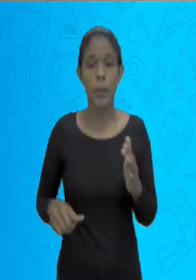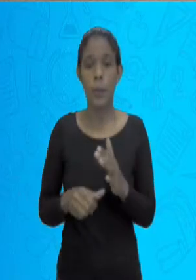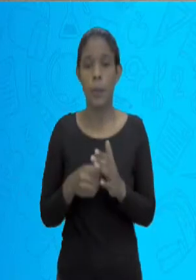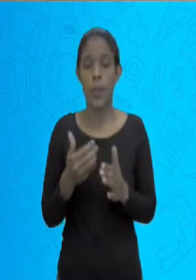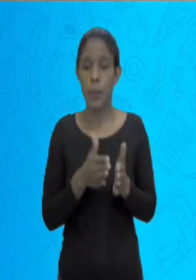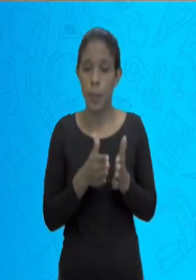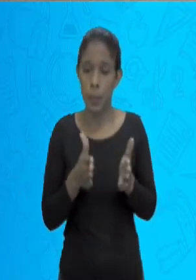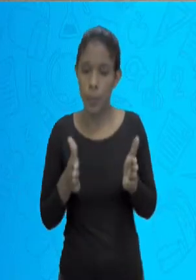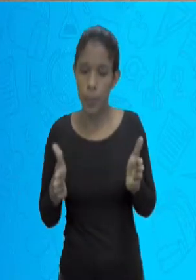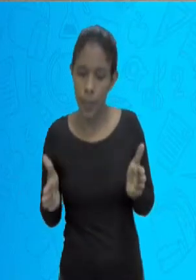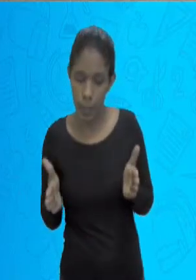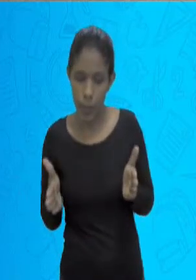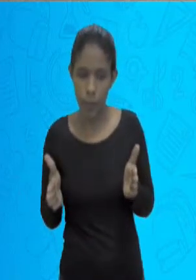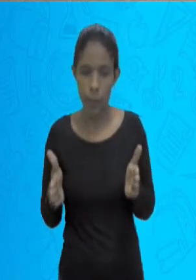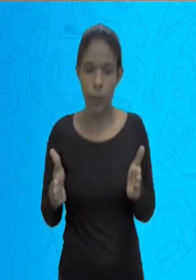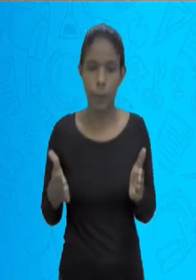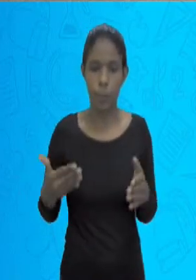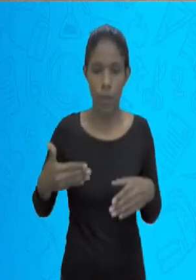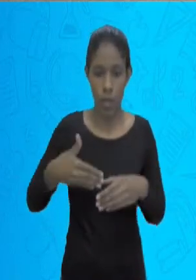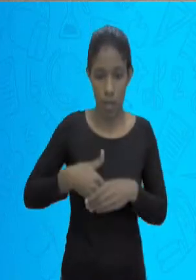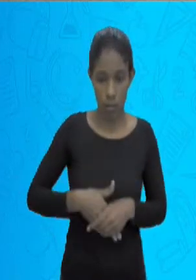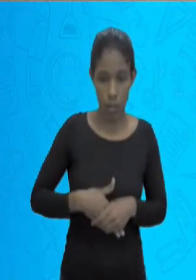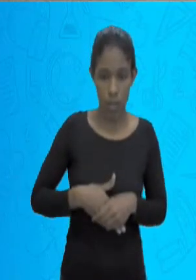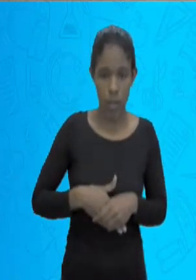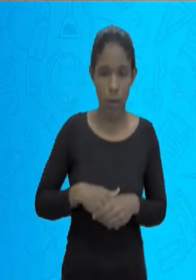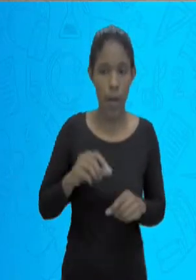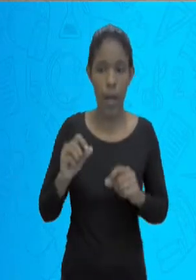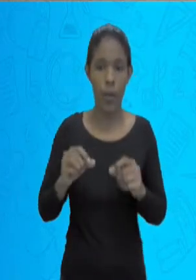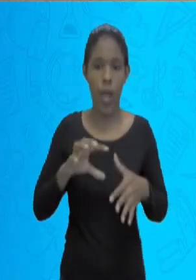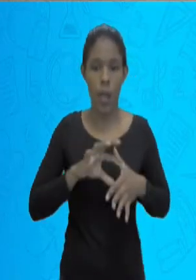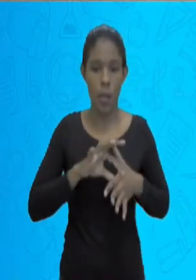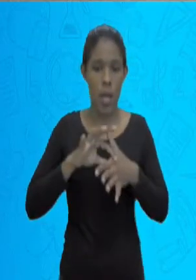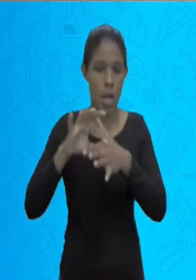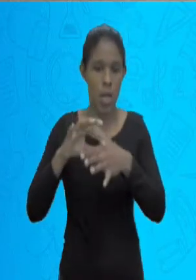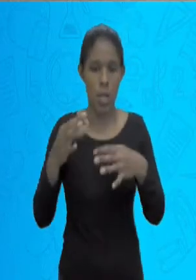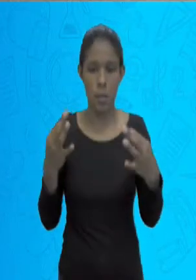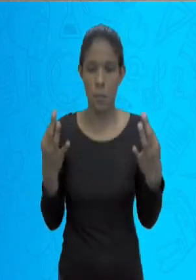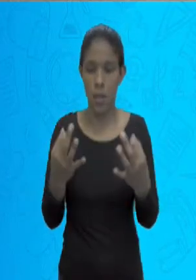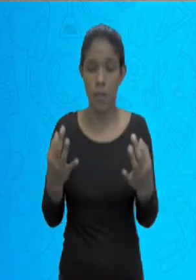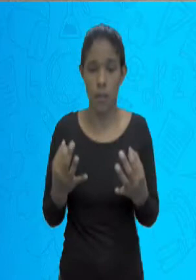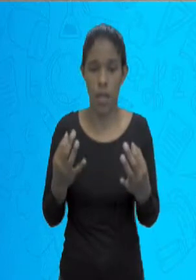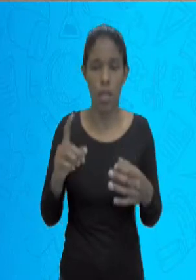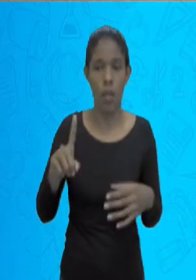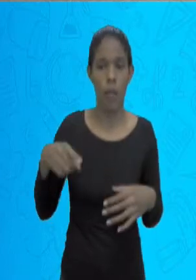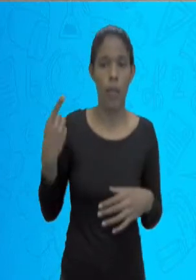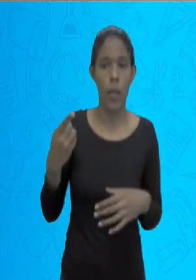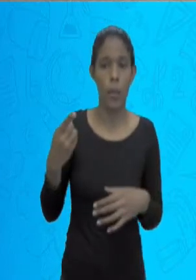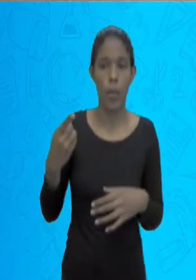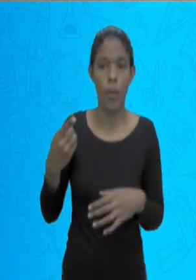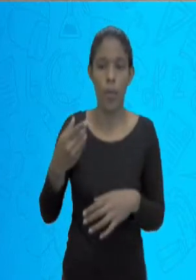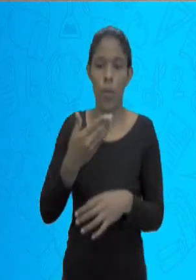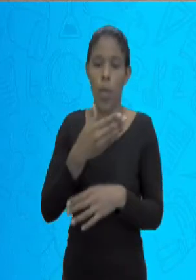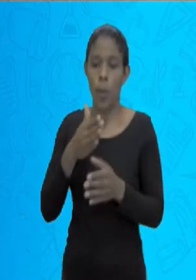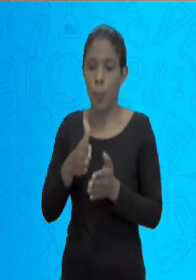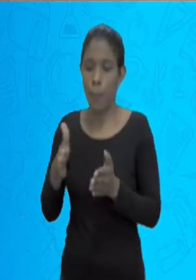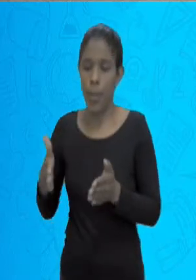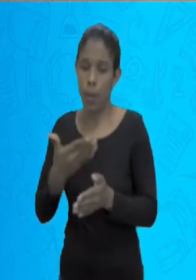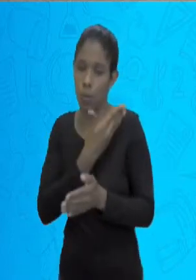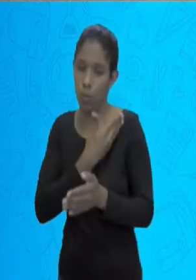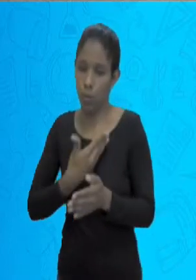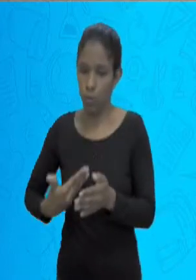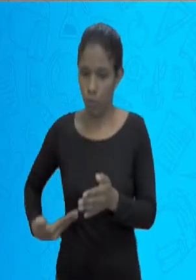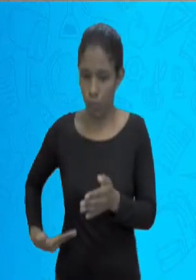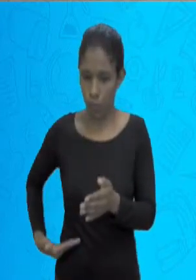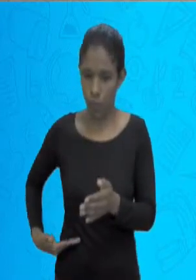se torna um herói dos franceses. Ao longo da ditadura, Napoleão ele começa